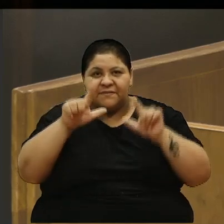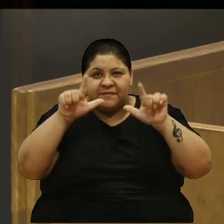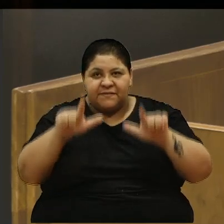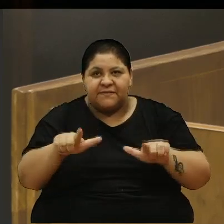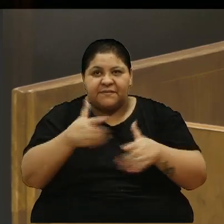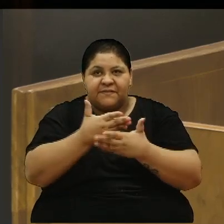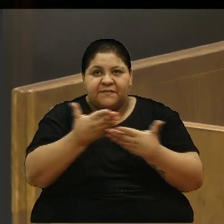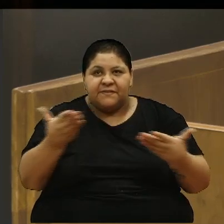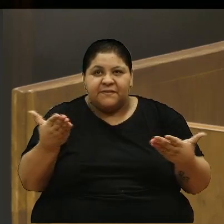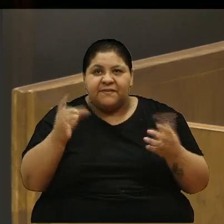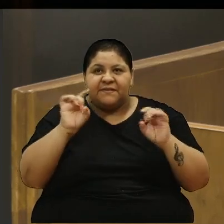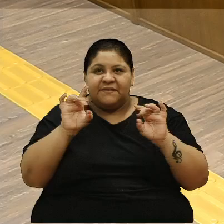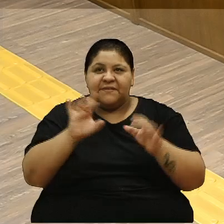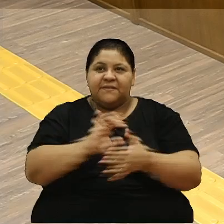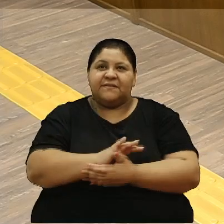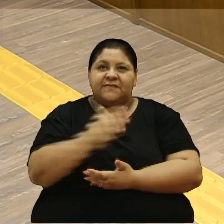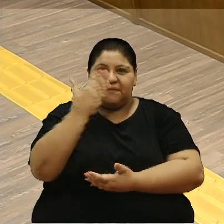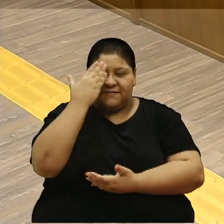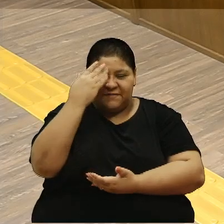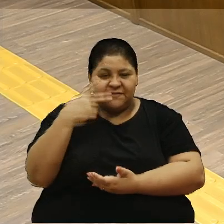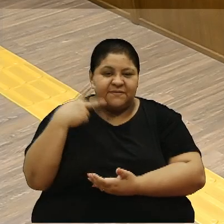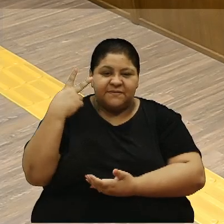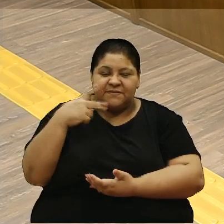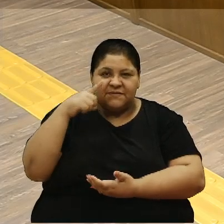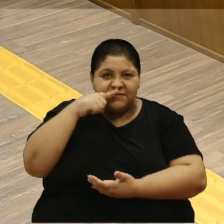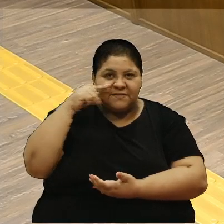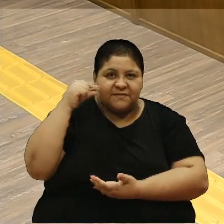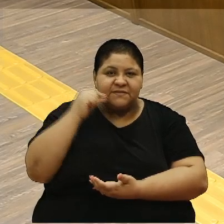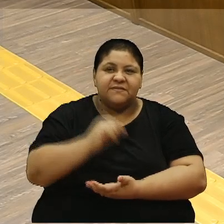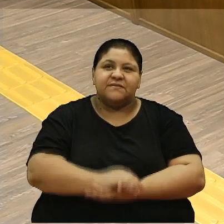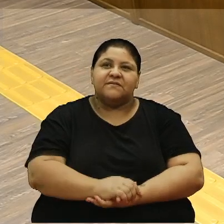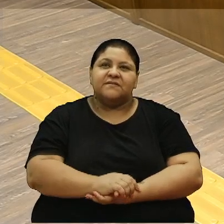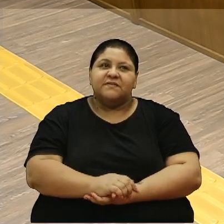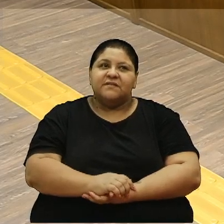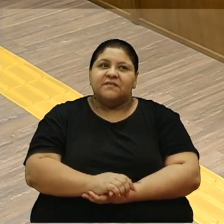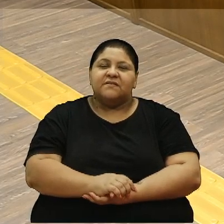E era isso. Obrigado, vereador Aldonei. Vereador Juliano